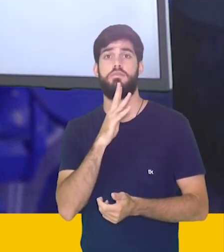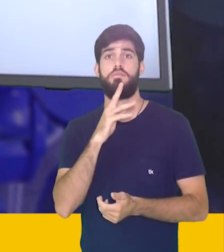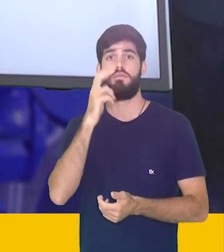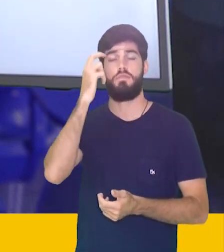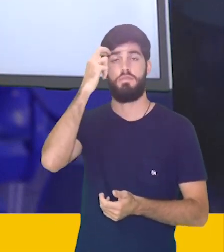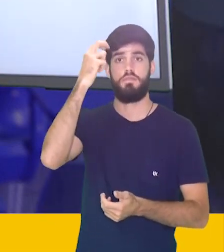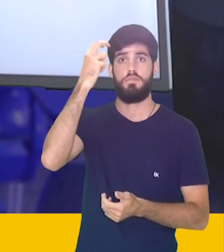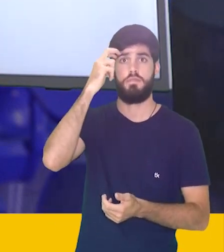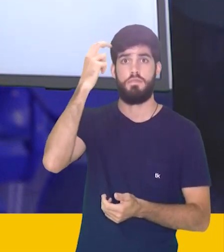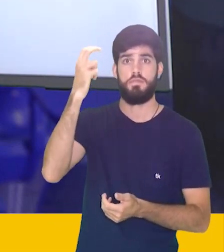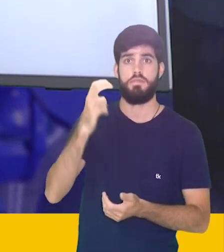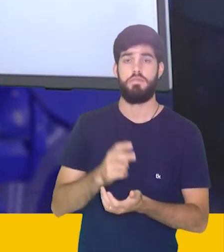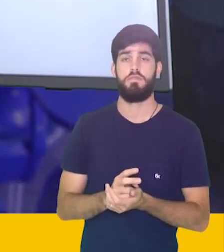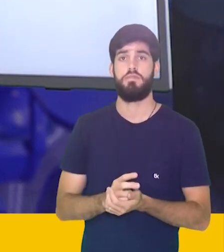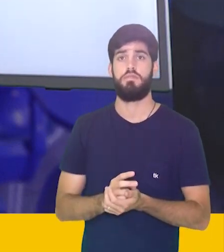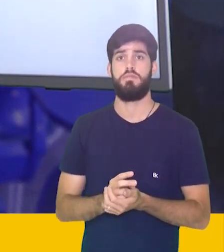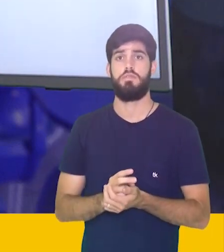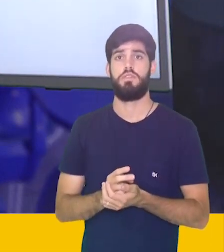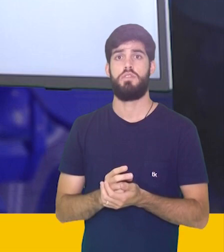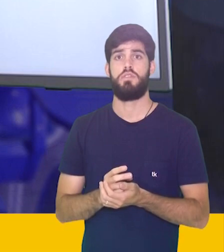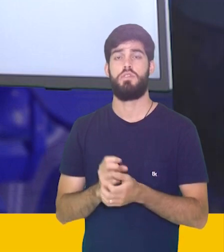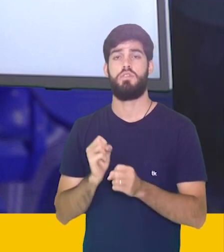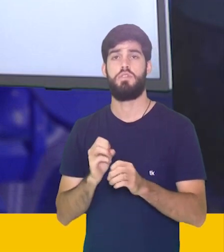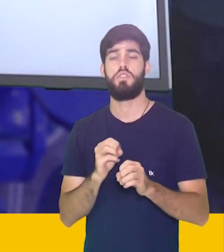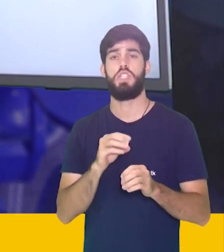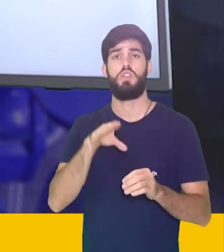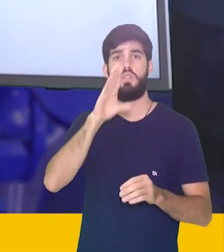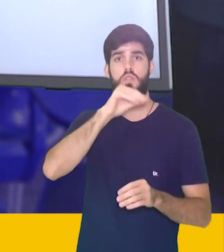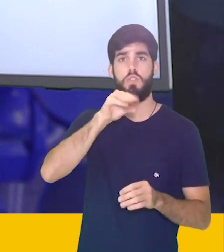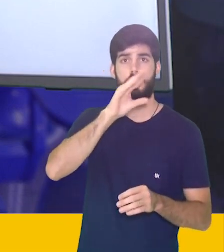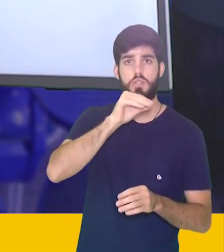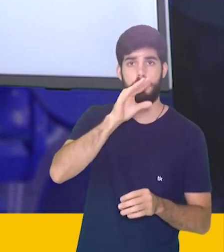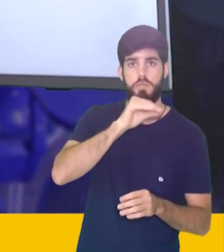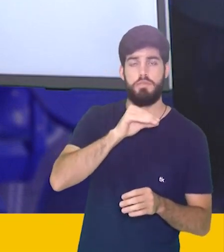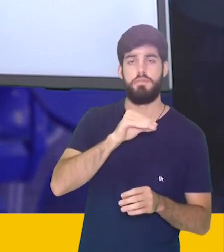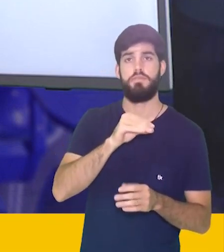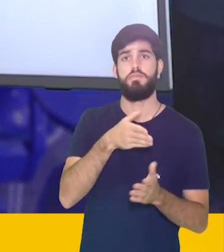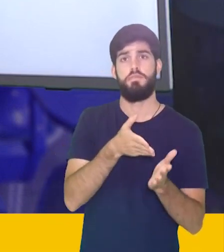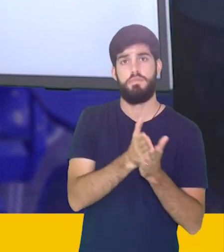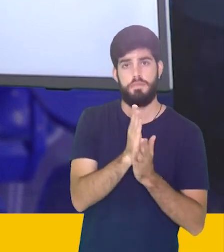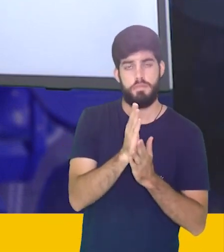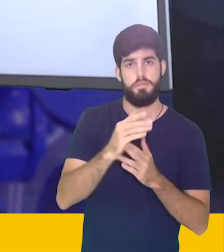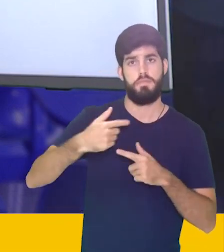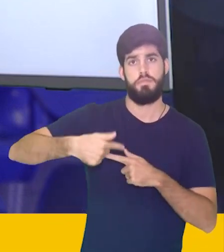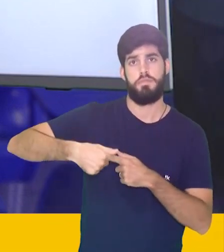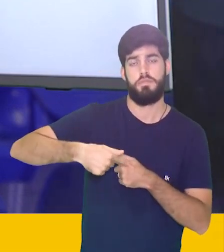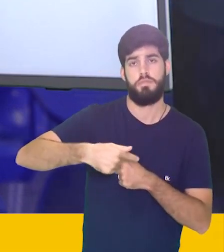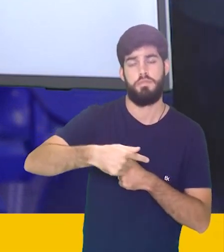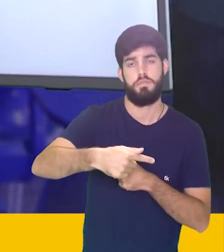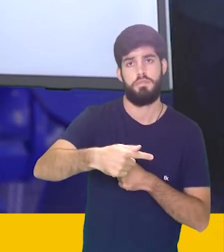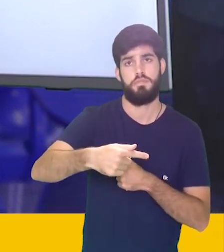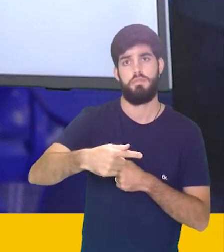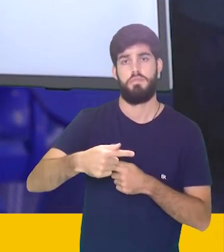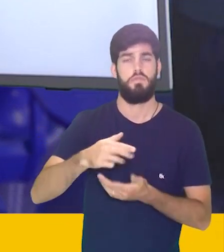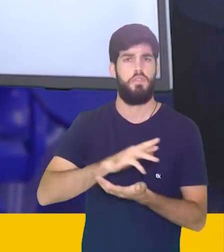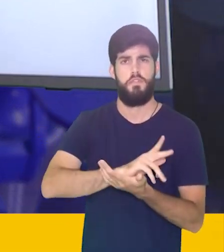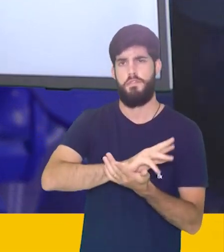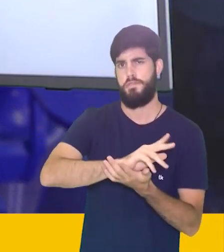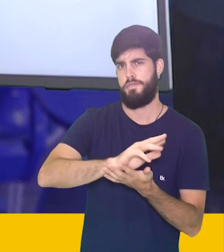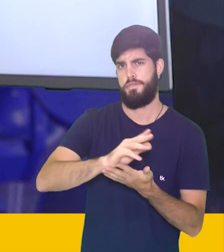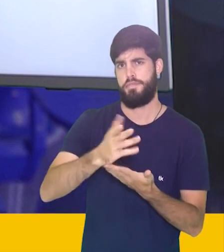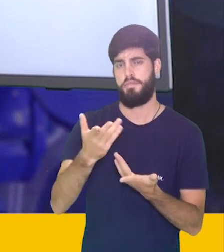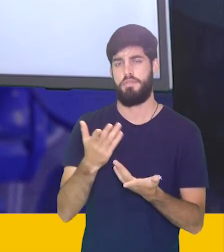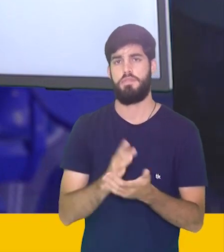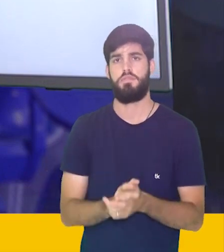Conhecimentos culturais, eles são transmitidos oralmente, através das gerações, de